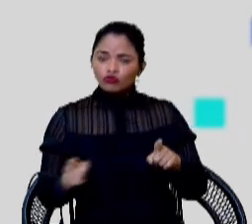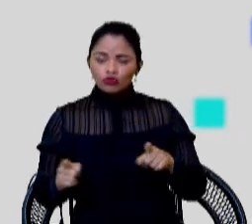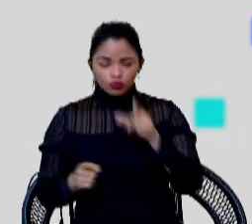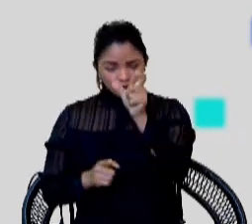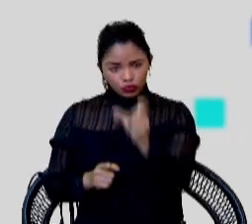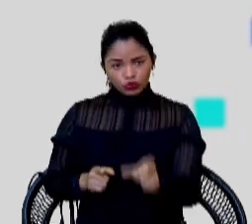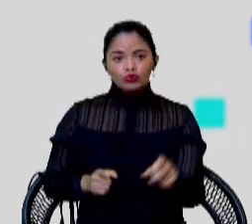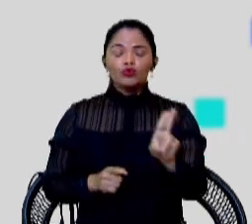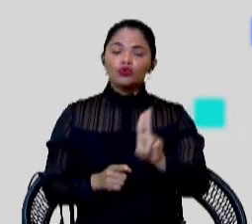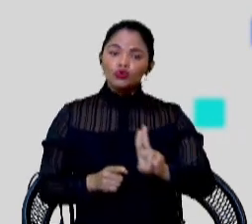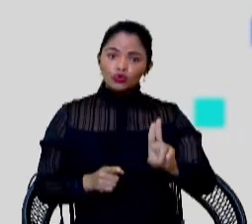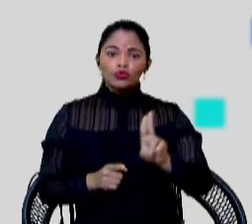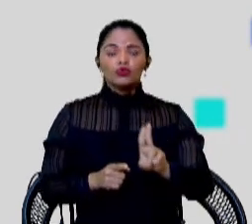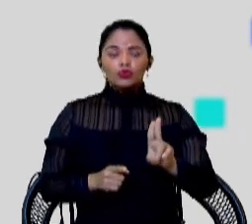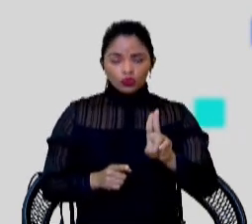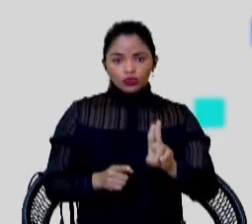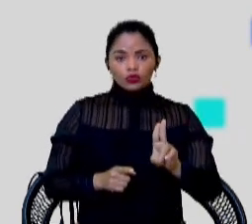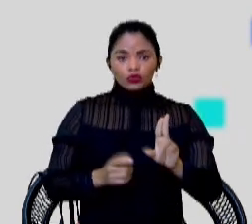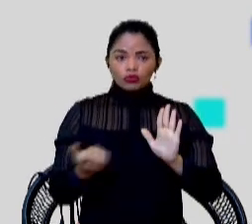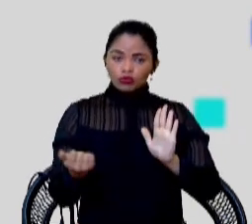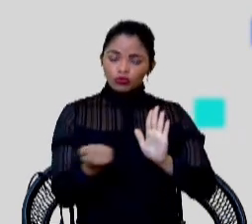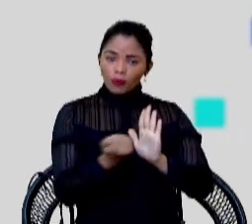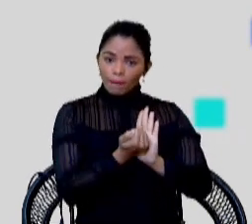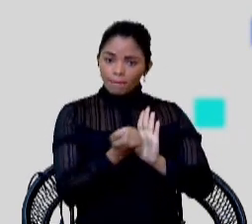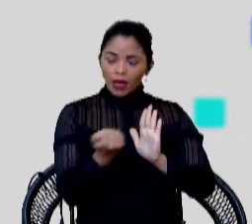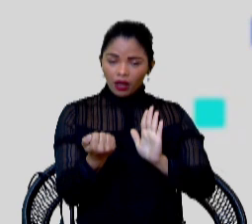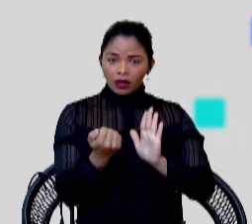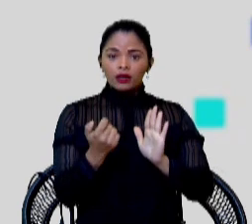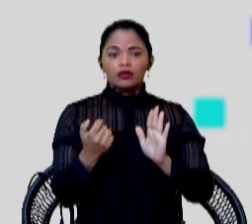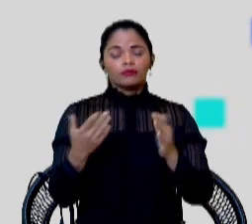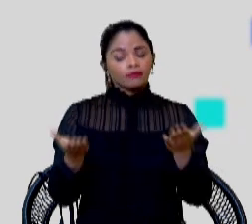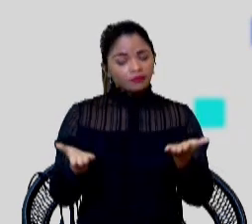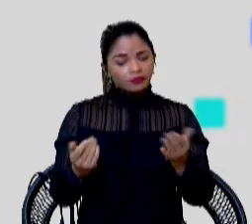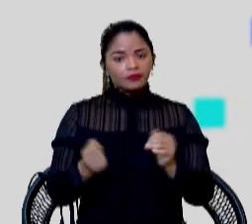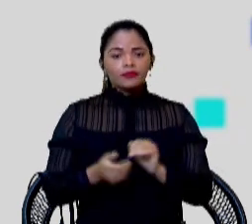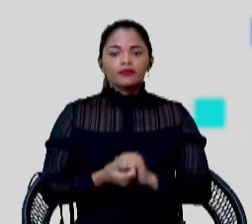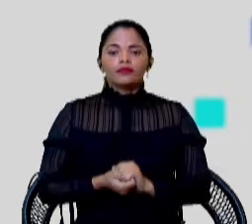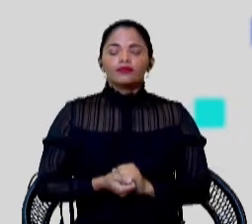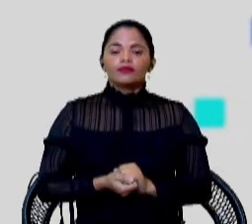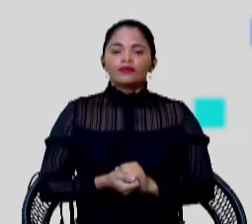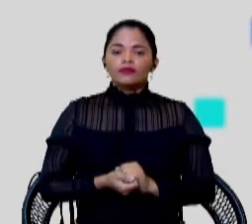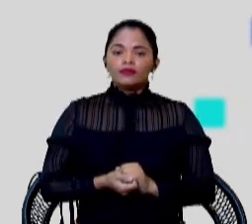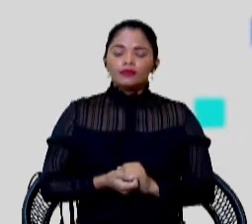usuário tem, principalmente com a marca, que é no caso que a gente está falando aqui, tá bom?